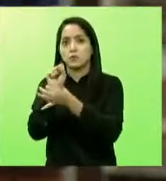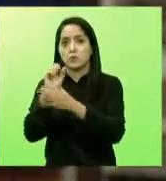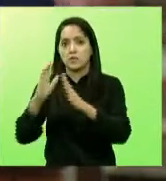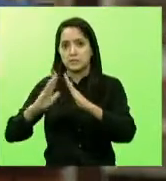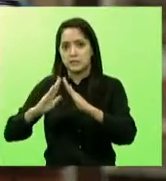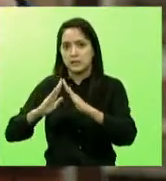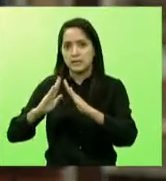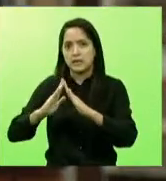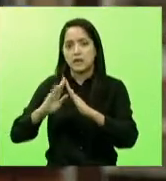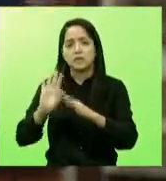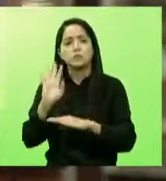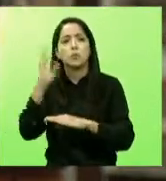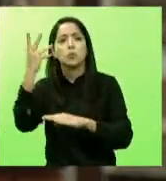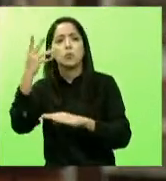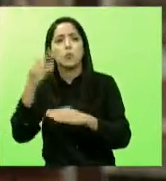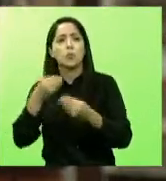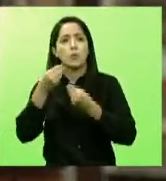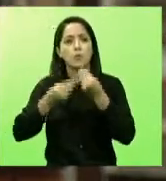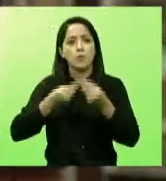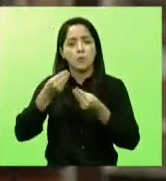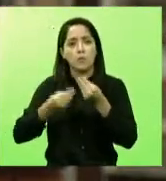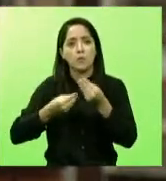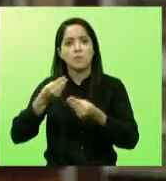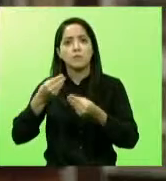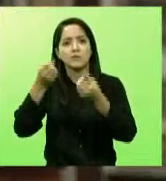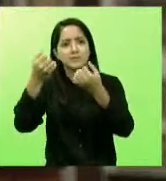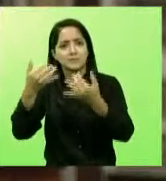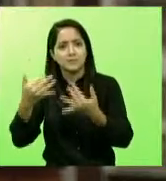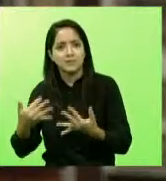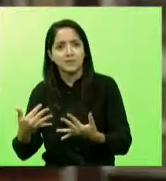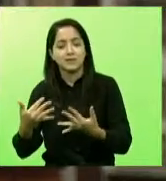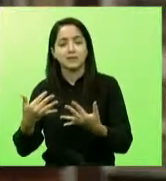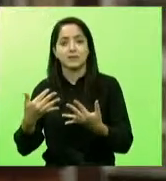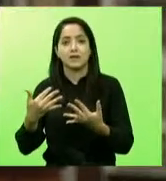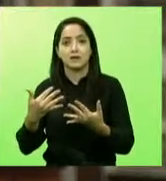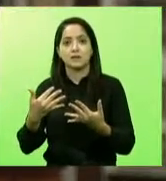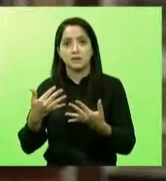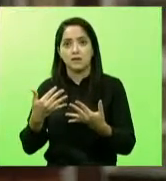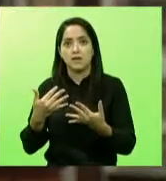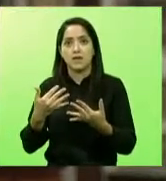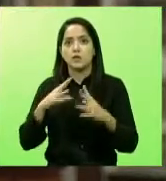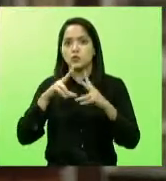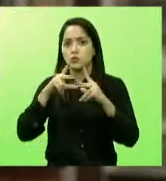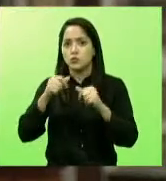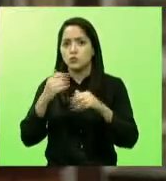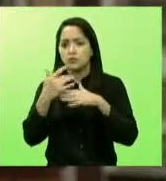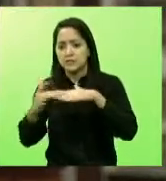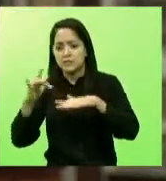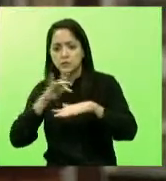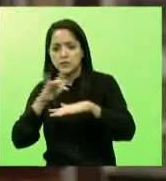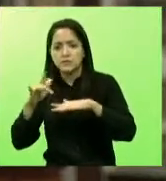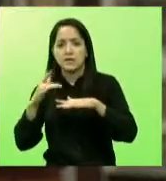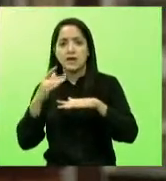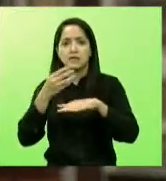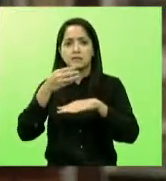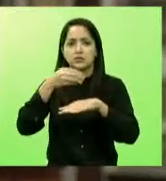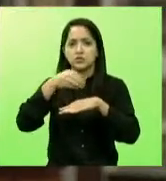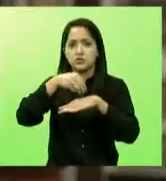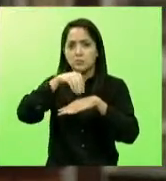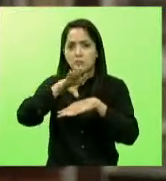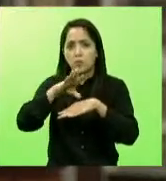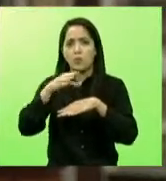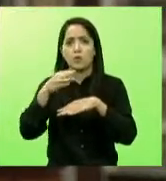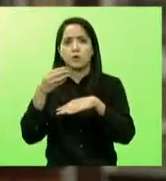nos pergunta o que está acontecendo, como foi que aconteceu. Enfim, nós damos satisfação nas nossas redes sociais, nós damos satisfação para os nossos